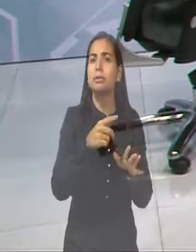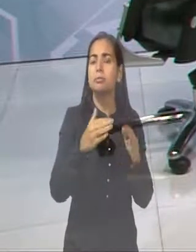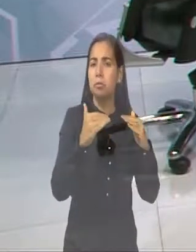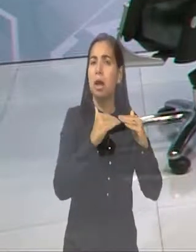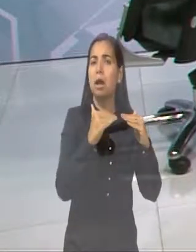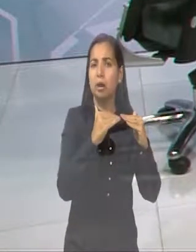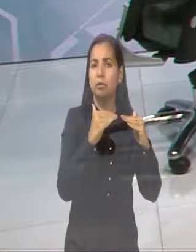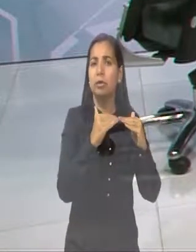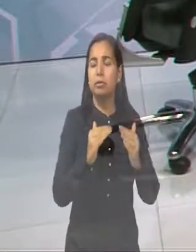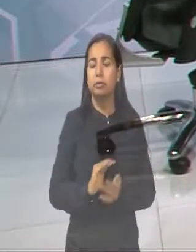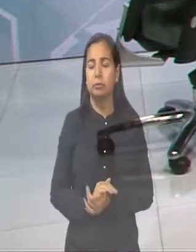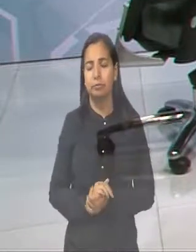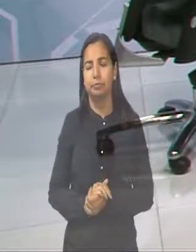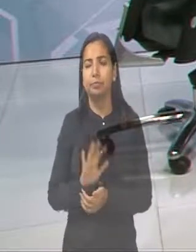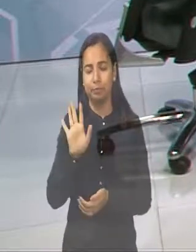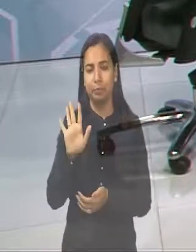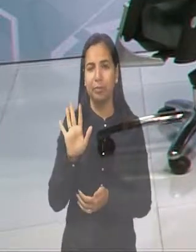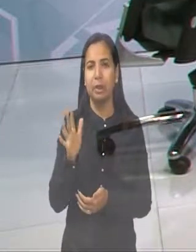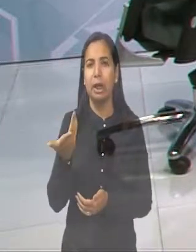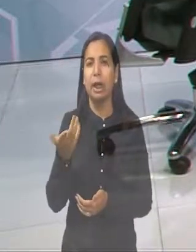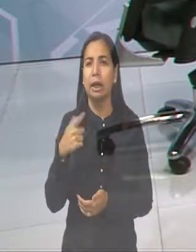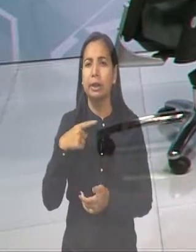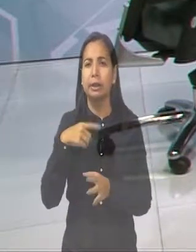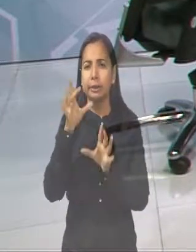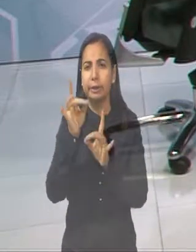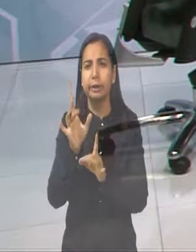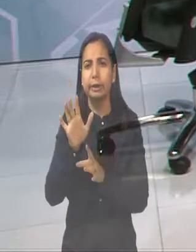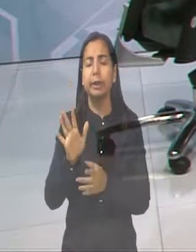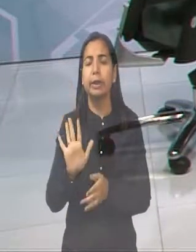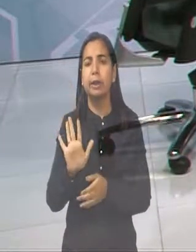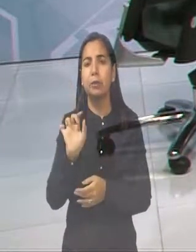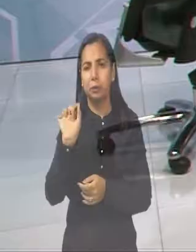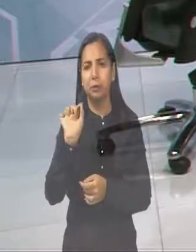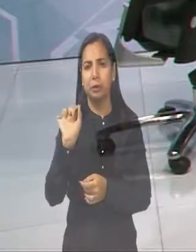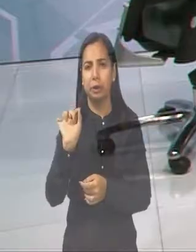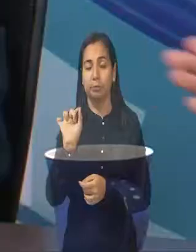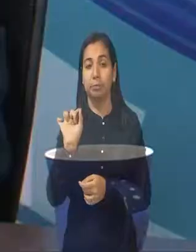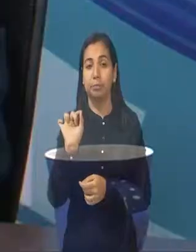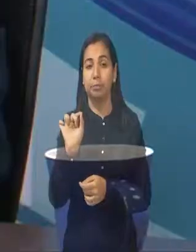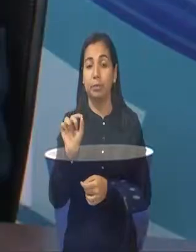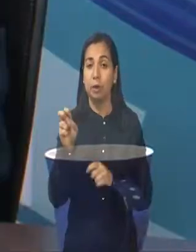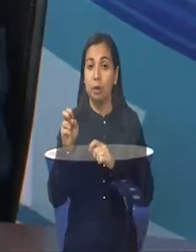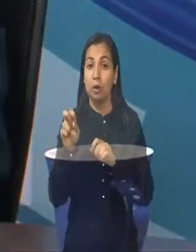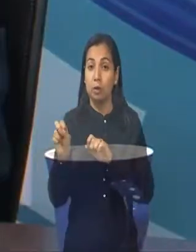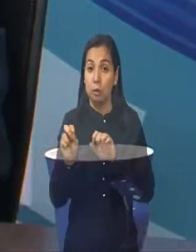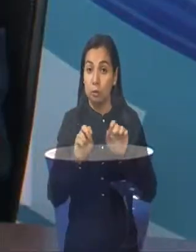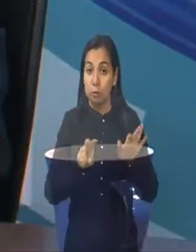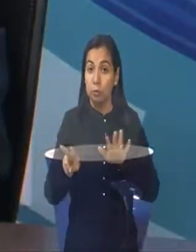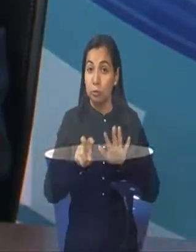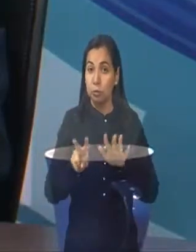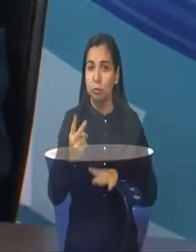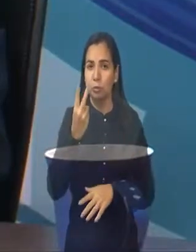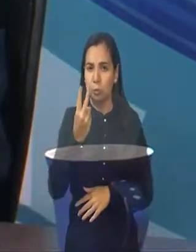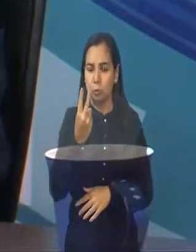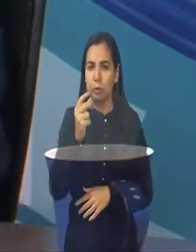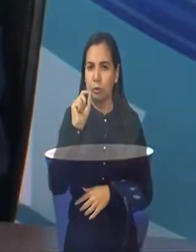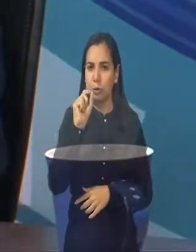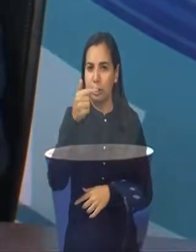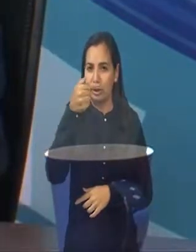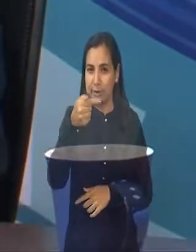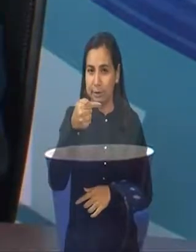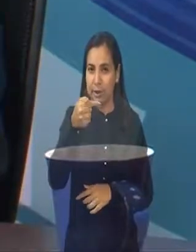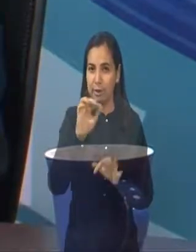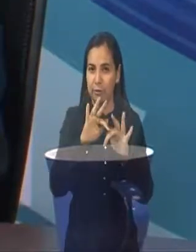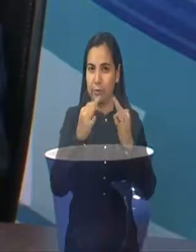mas sem entrar nesses detalhes, olha, quando você vê, como há 2 semanas, 7 famílias